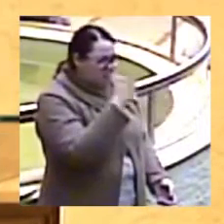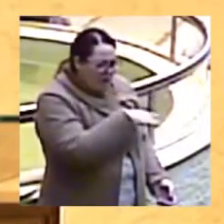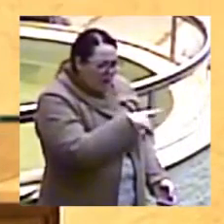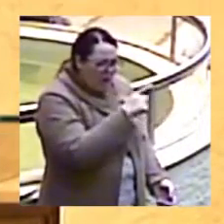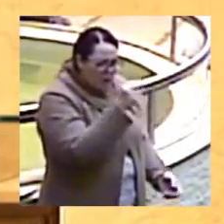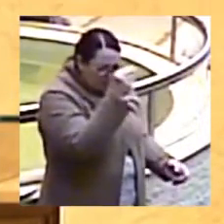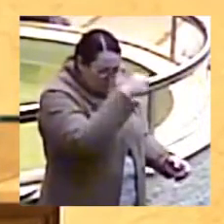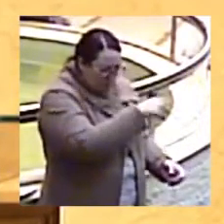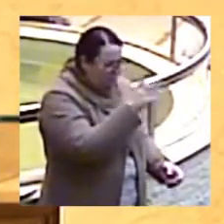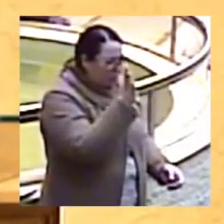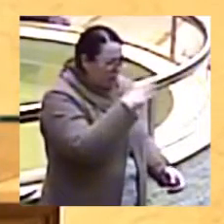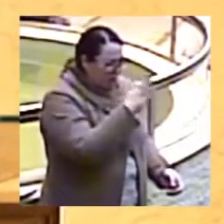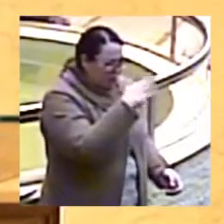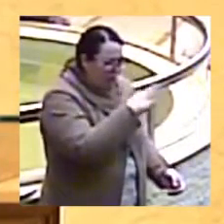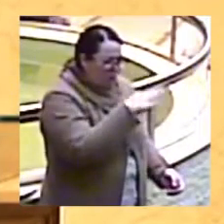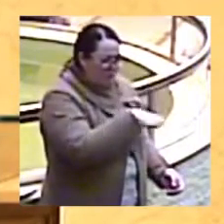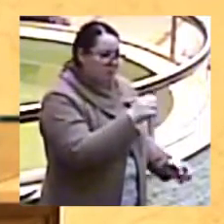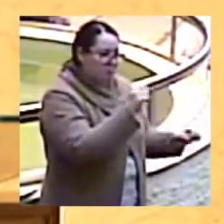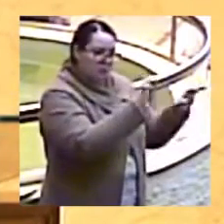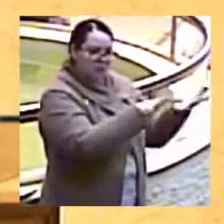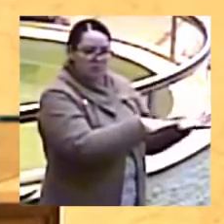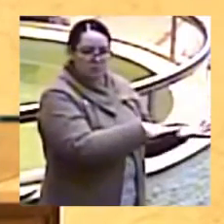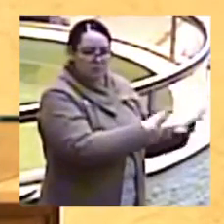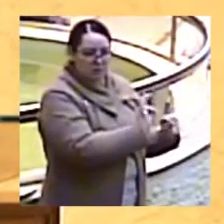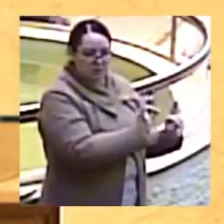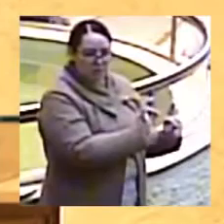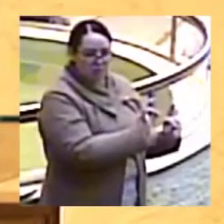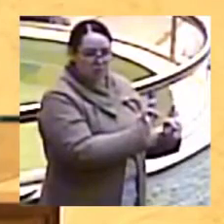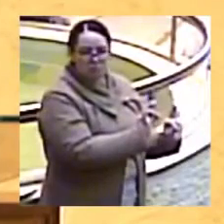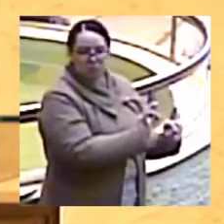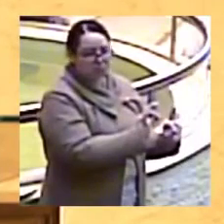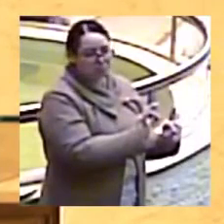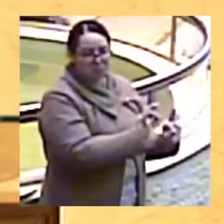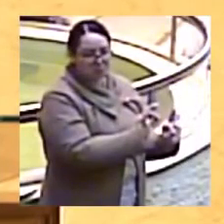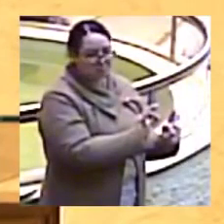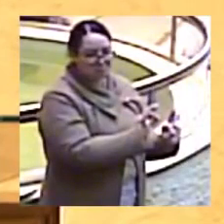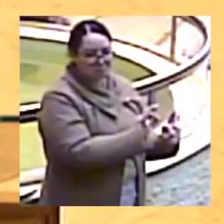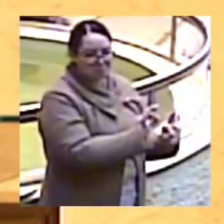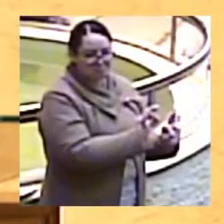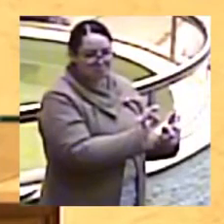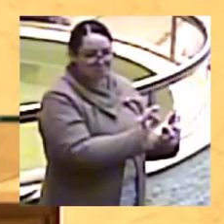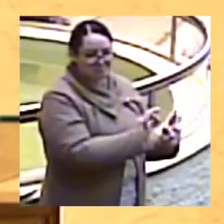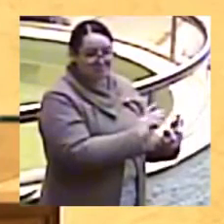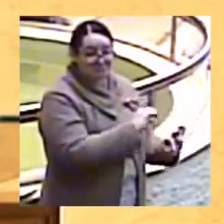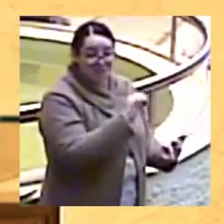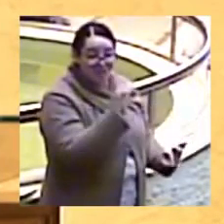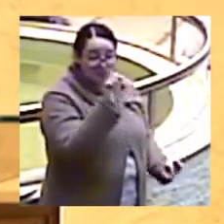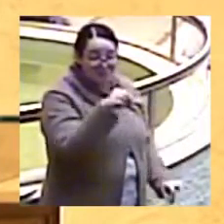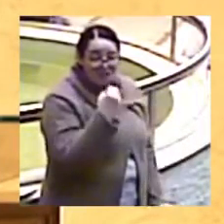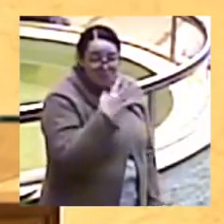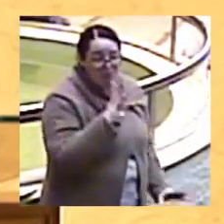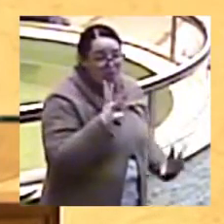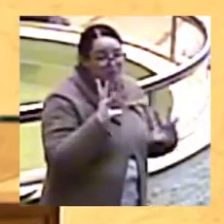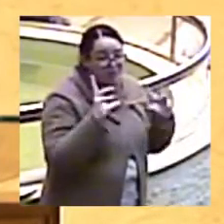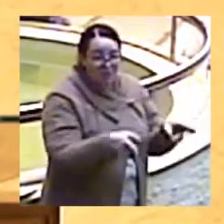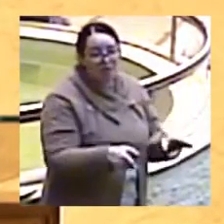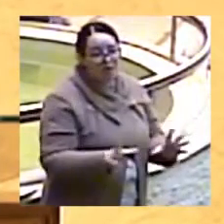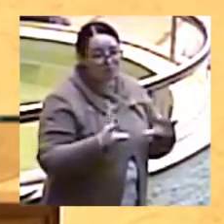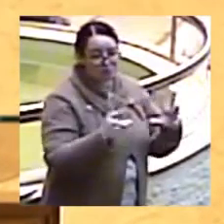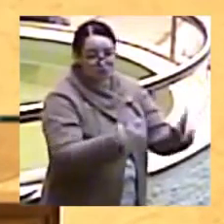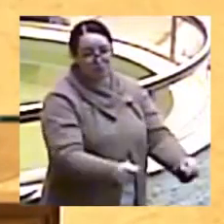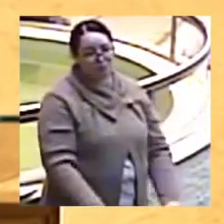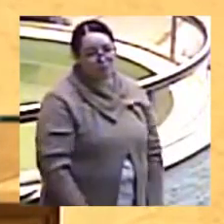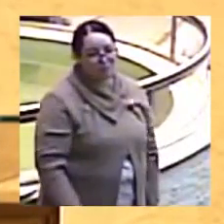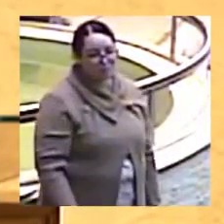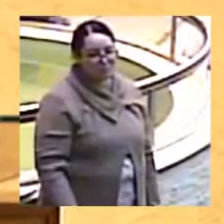Deus direciona, de forma correta, porque Ele tem conhecimento, Ele sabe o fim, de todas as coisas, Ele sabe,